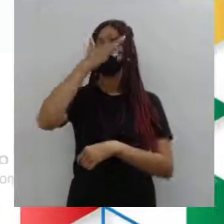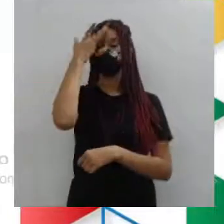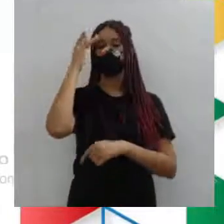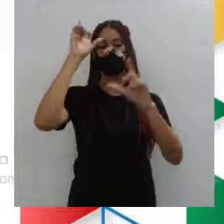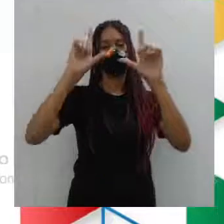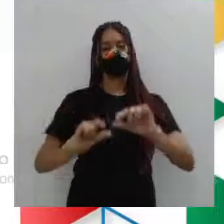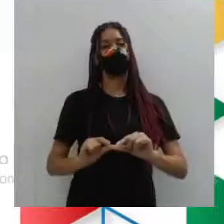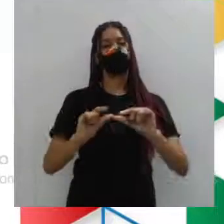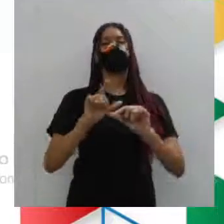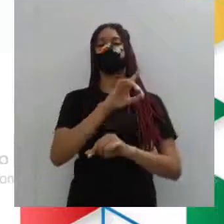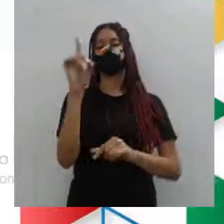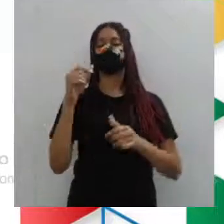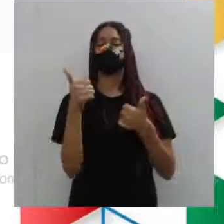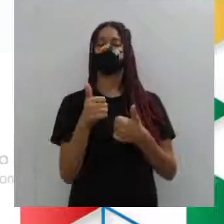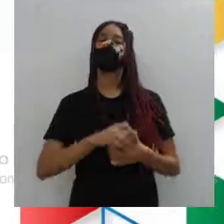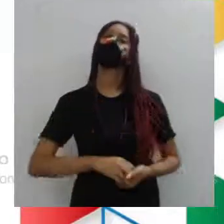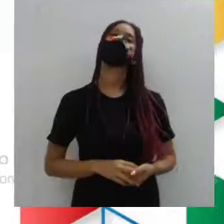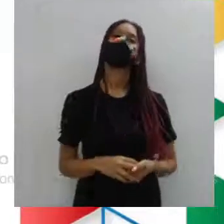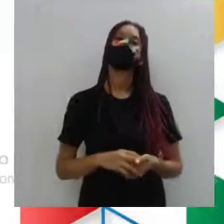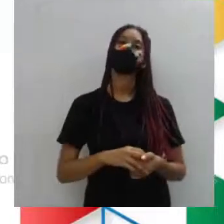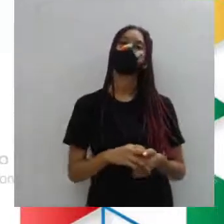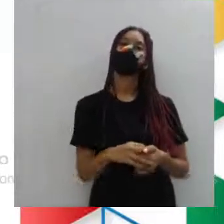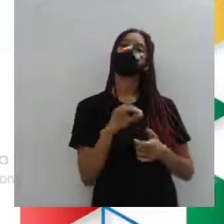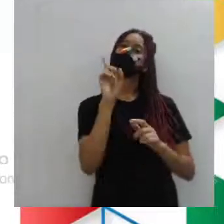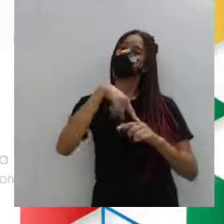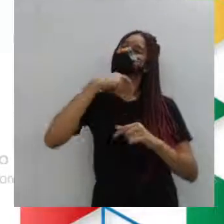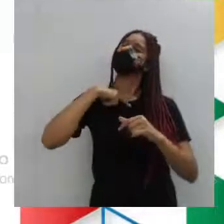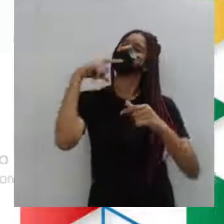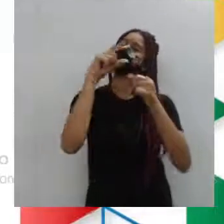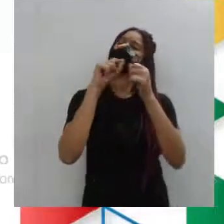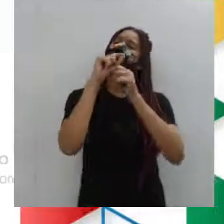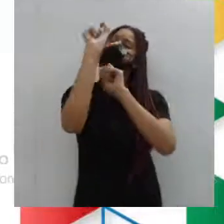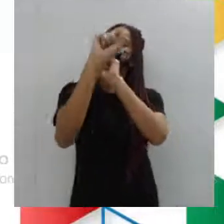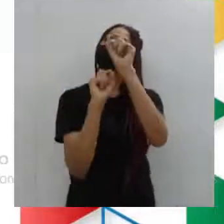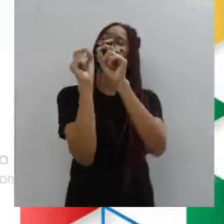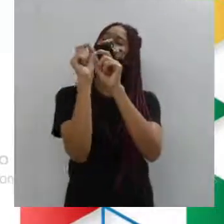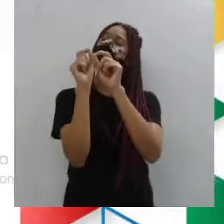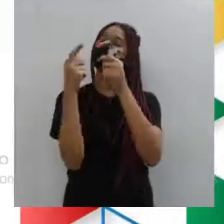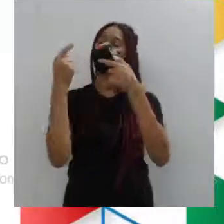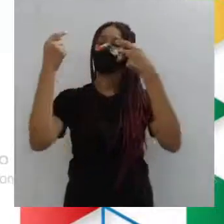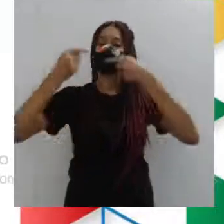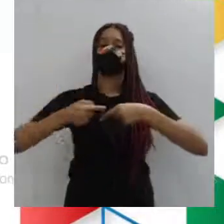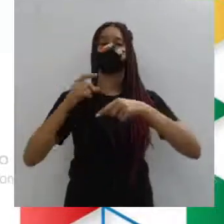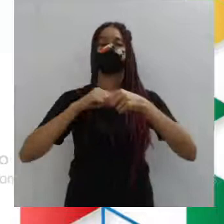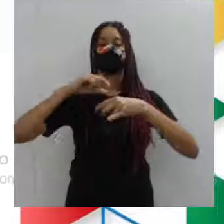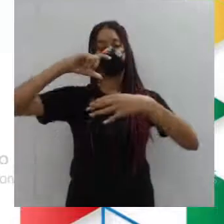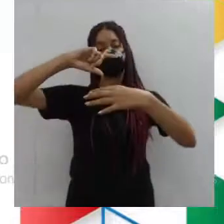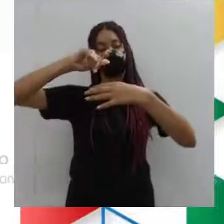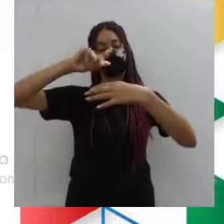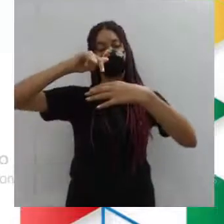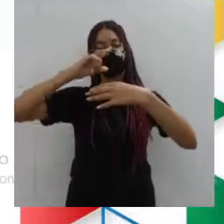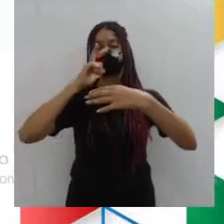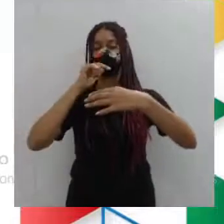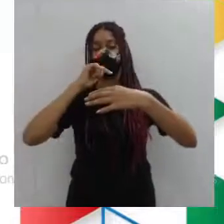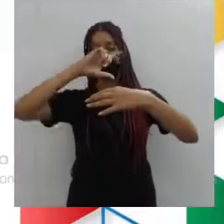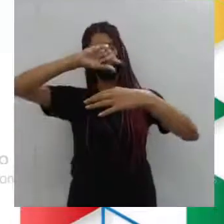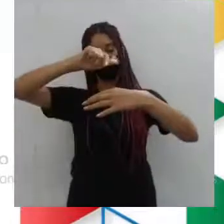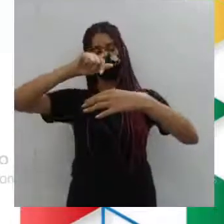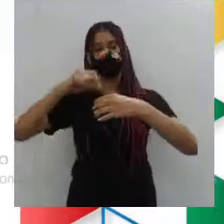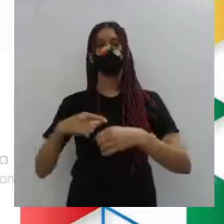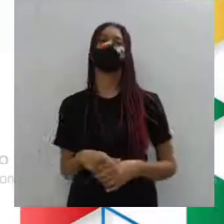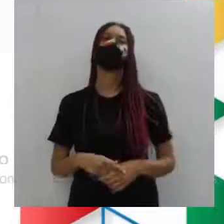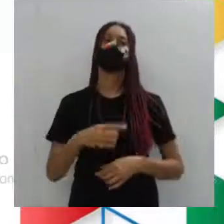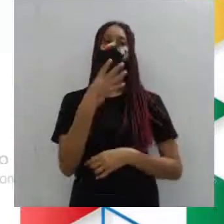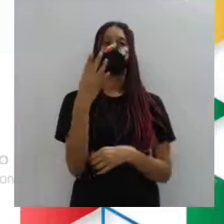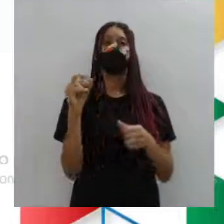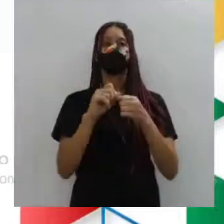tá? Agora vamos para questões diretamente proporcionais. 4 torneiras enchem um reservatório em 10 horas. Quantas